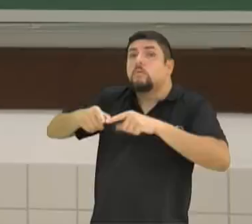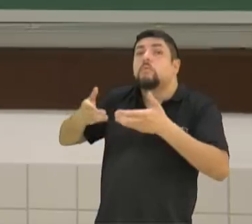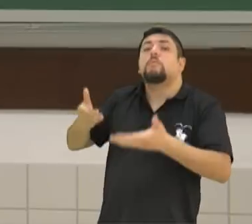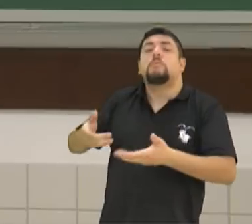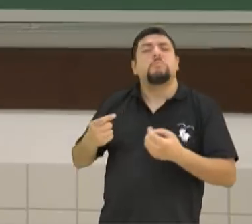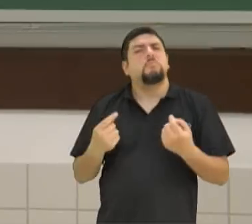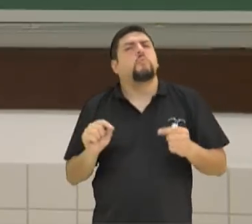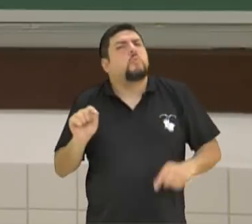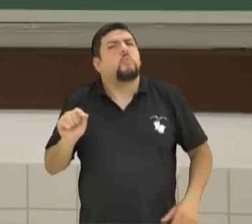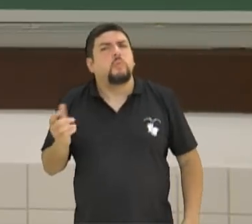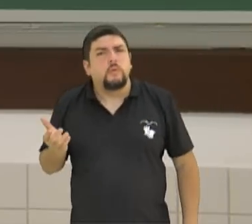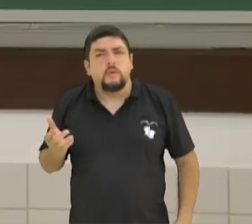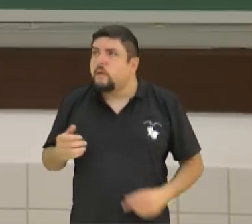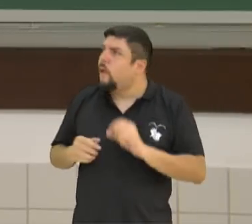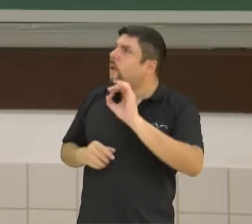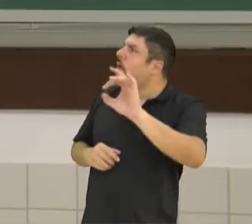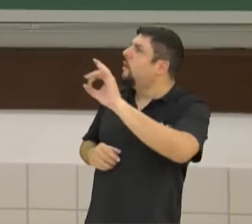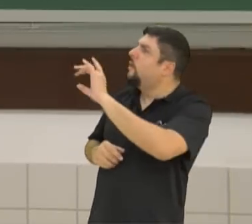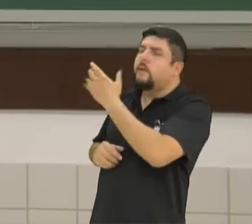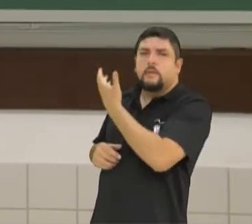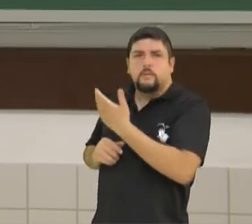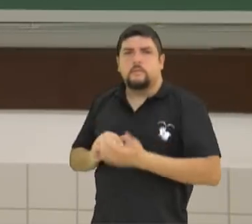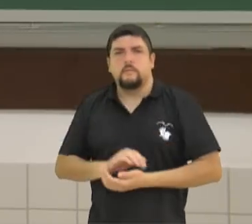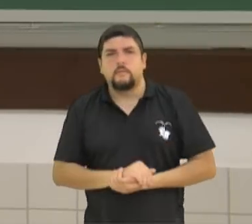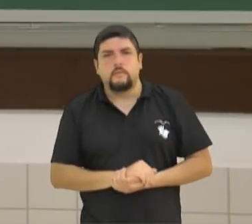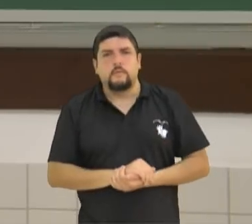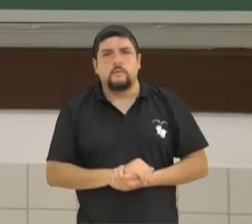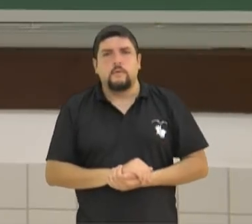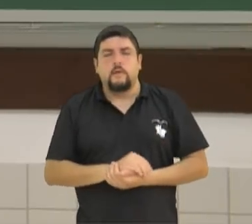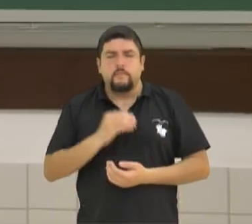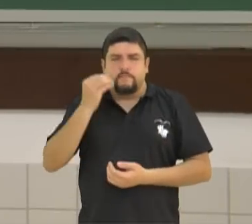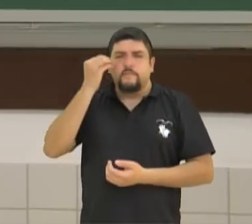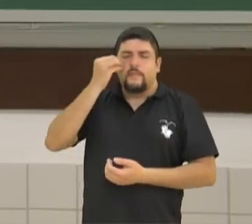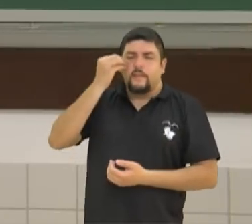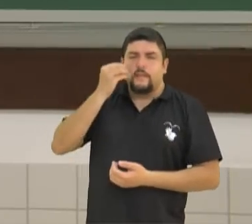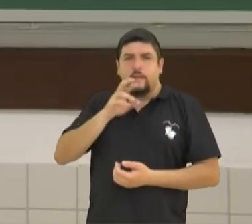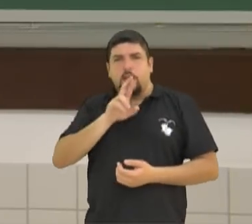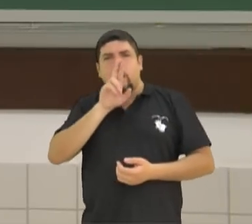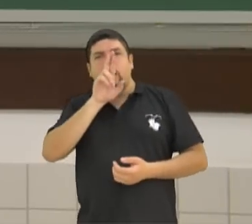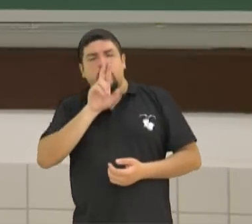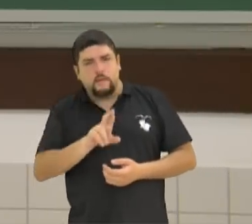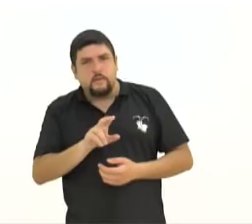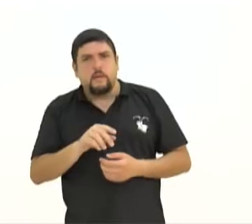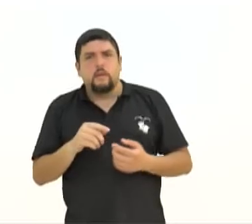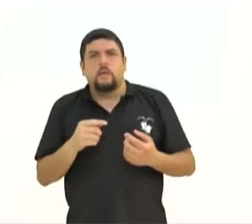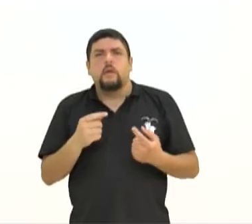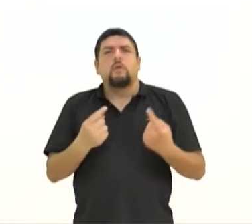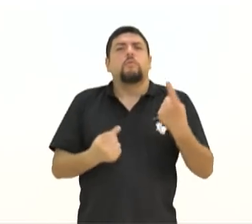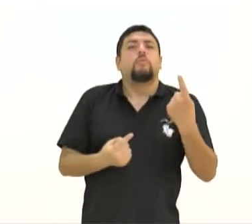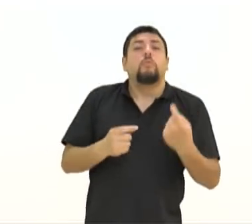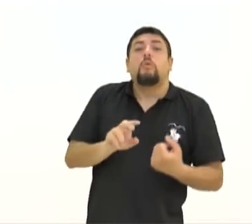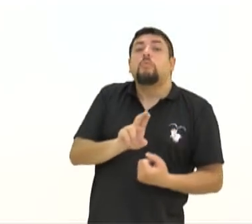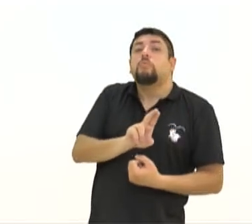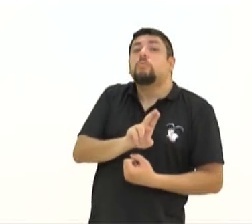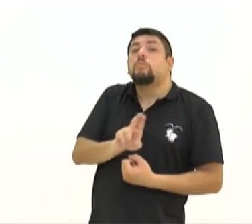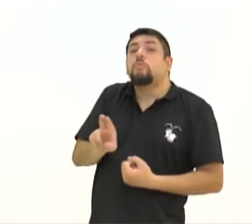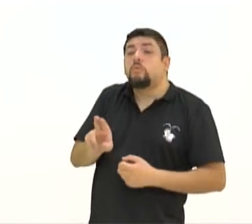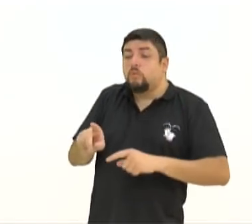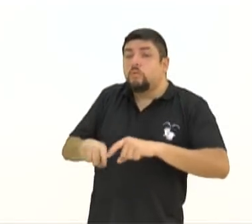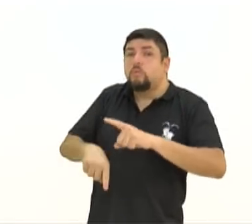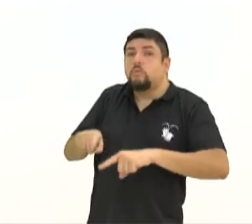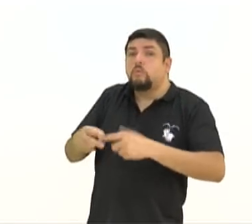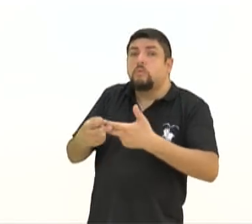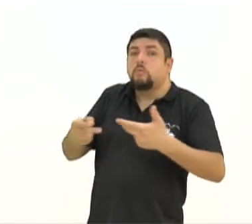fazem listas de compras e etc. Né? Então, tentem dar conta de responder aí. Quais seriam os nomes dos produtos que são